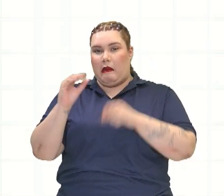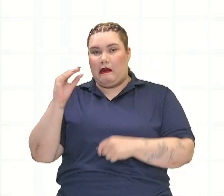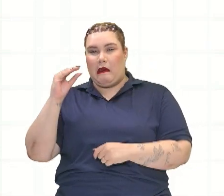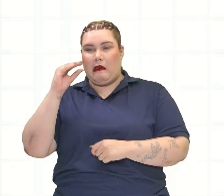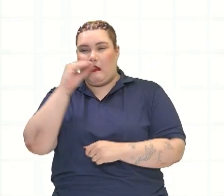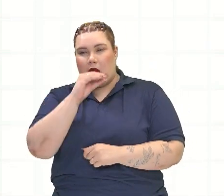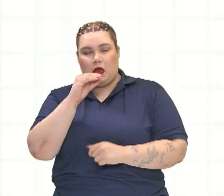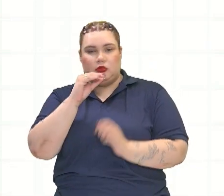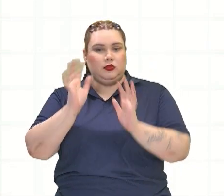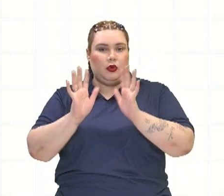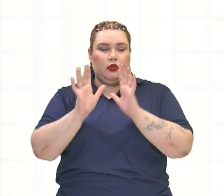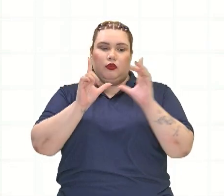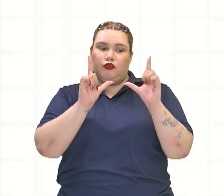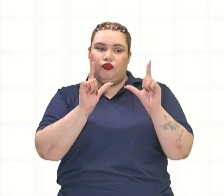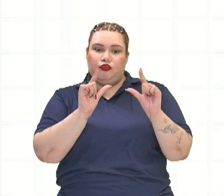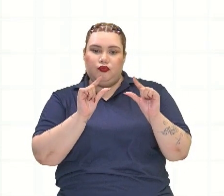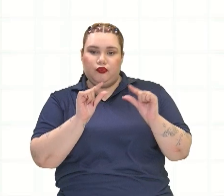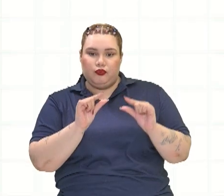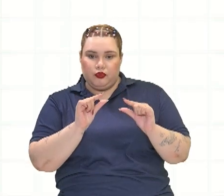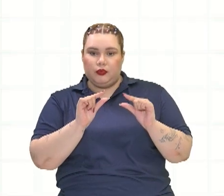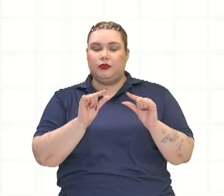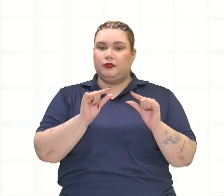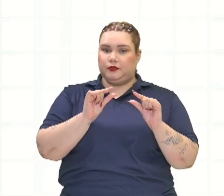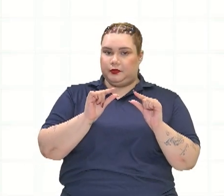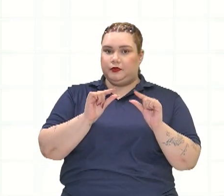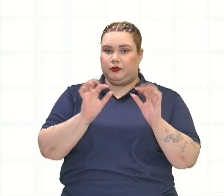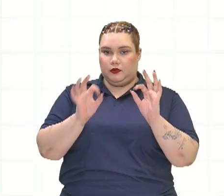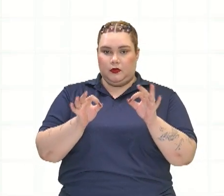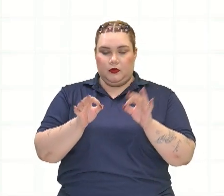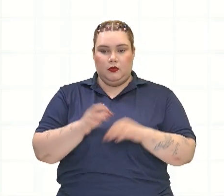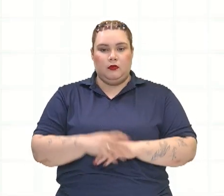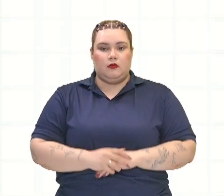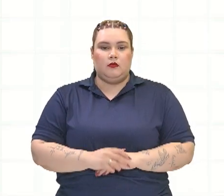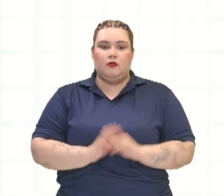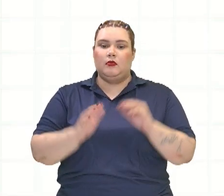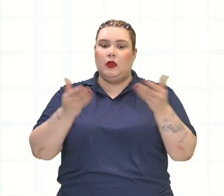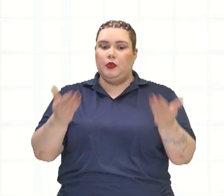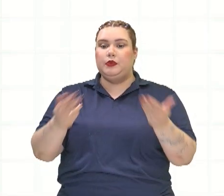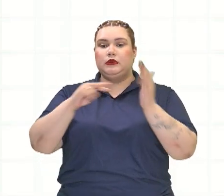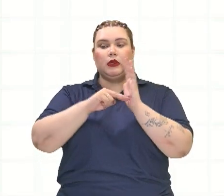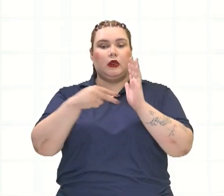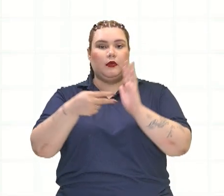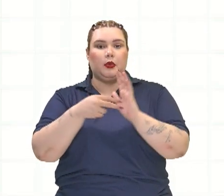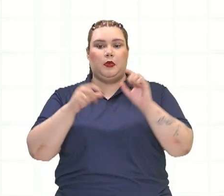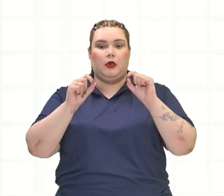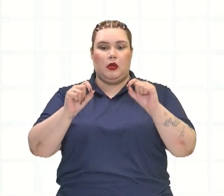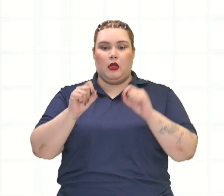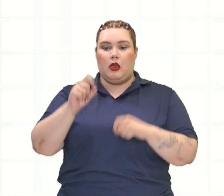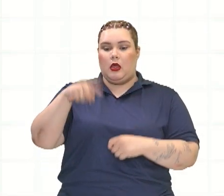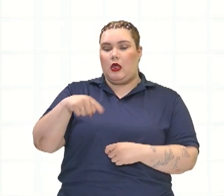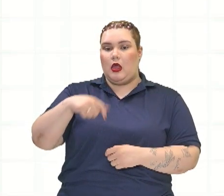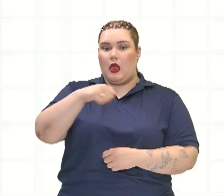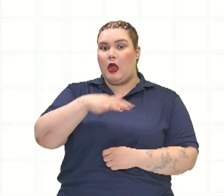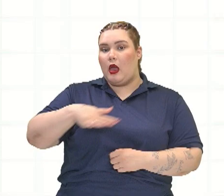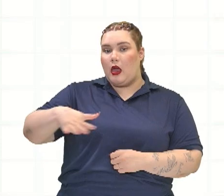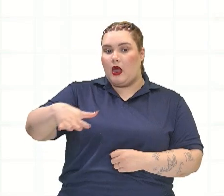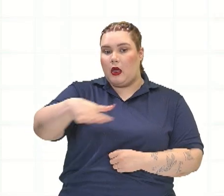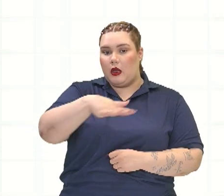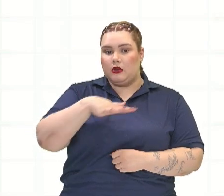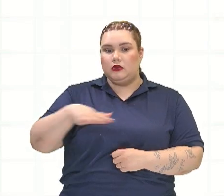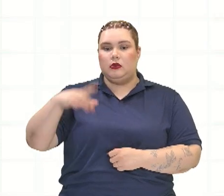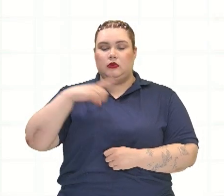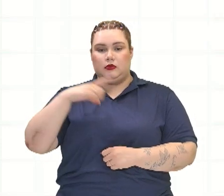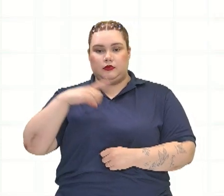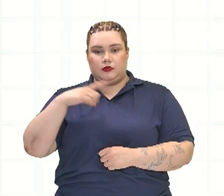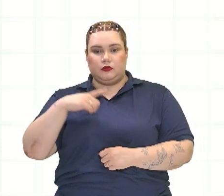que o vermelho, né? Do que essa cor da zona tropical. E isso quer dizer que são áreas que recebem